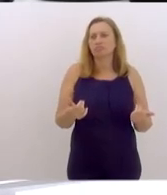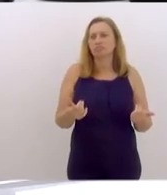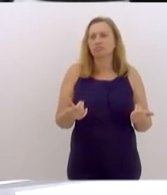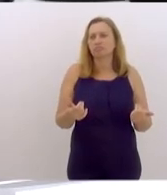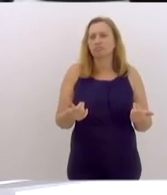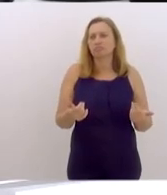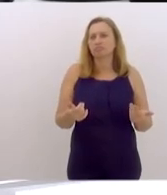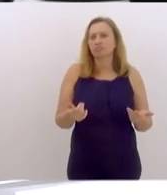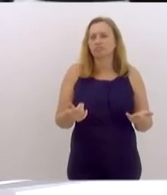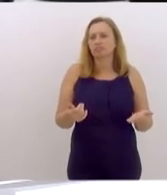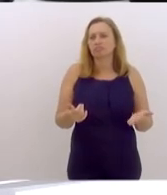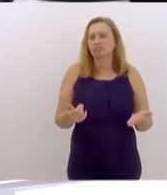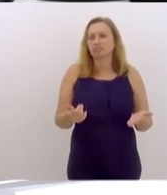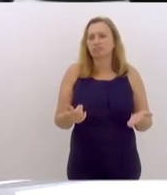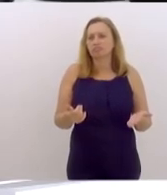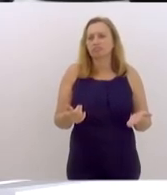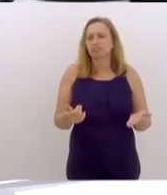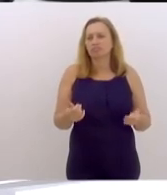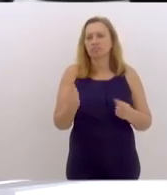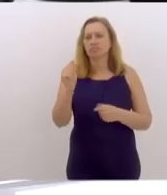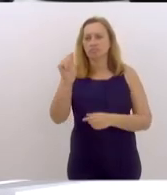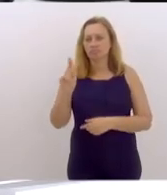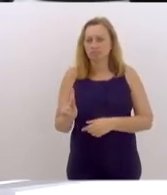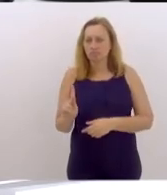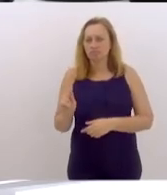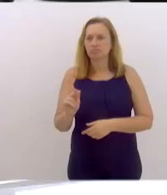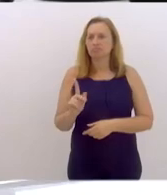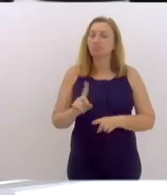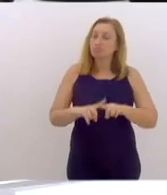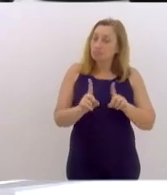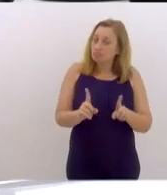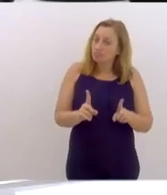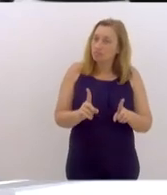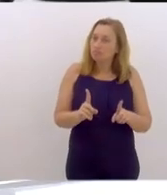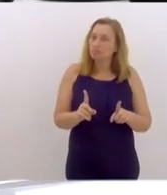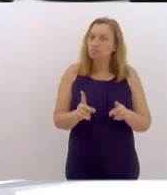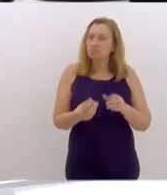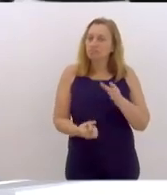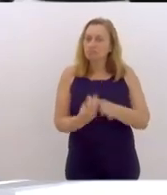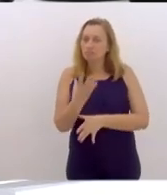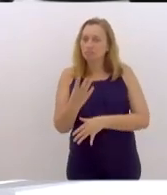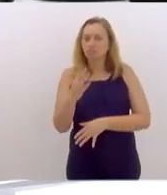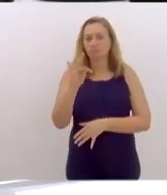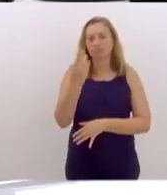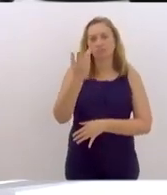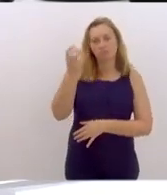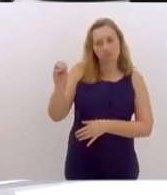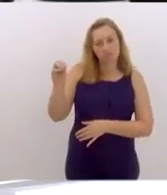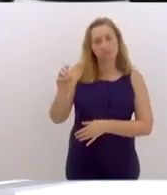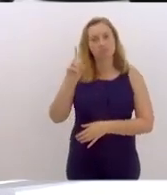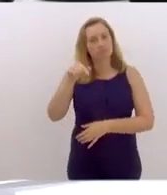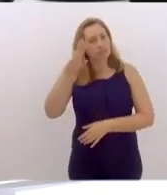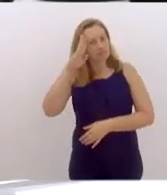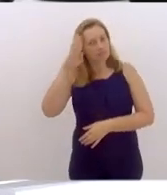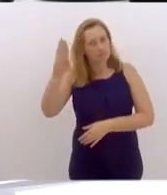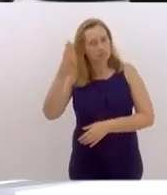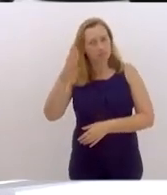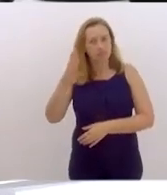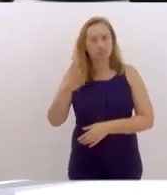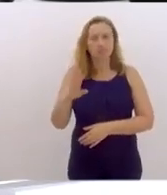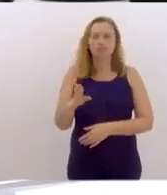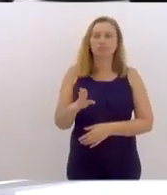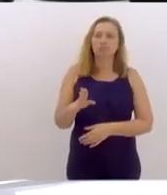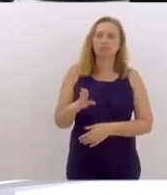é os aposentados mas essa criação do batalhão é fundamental